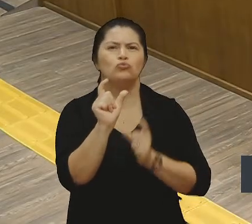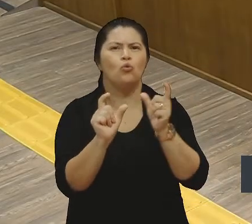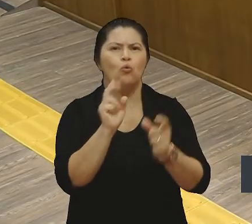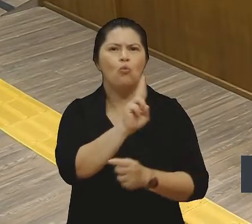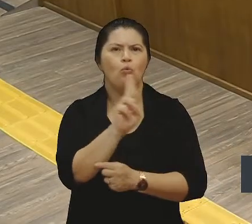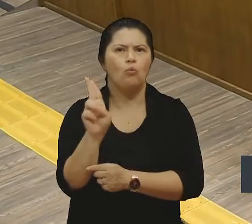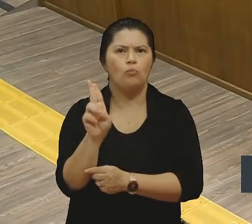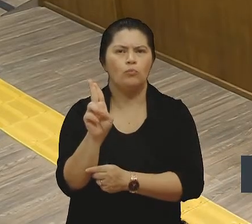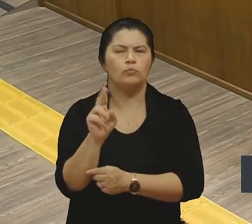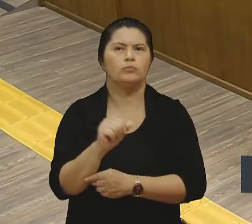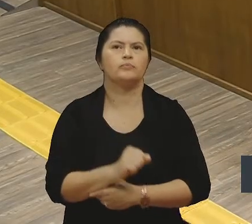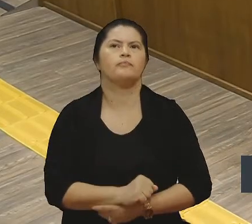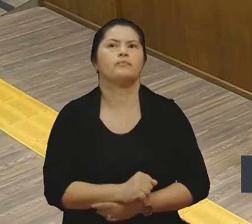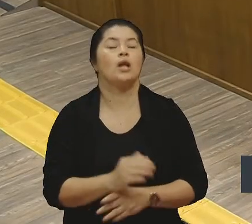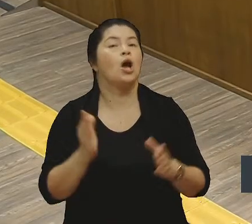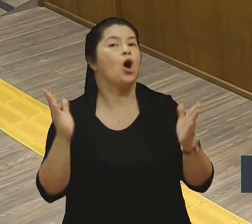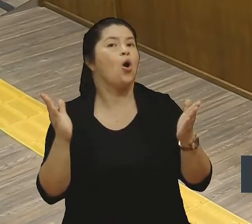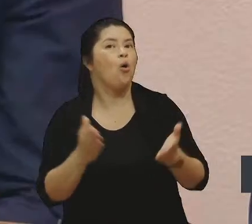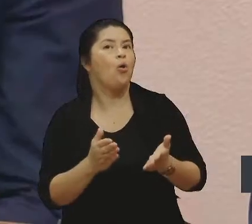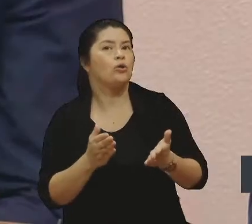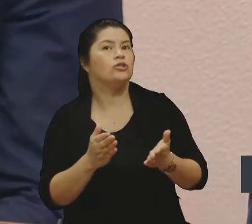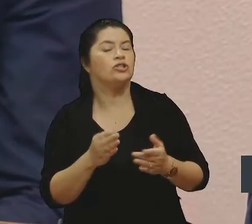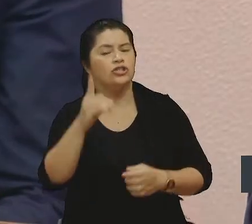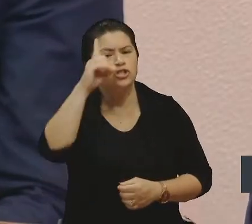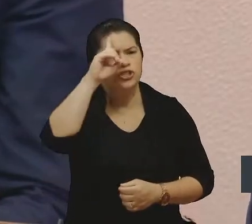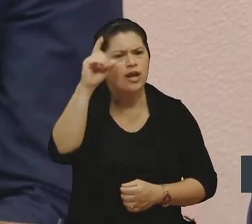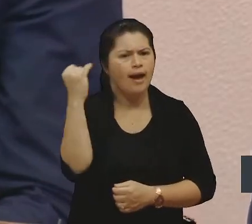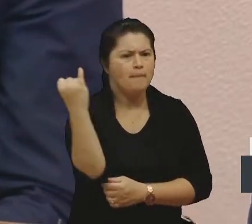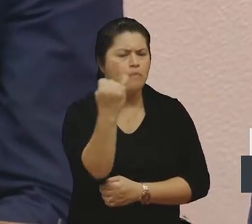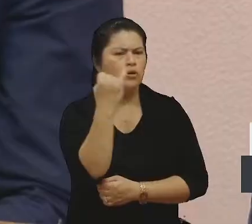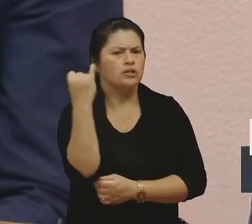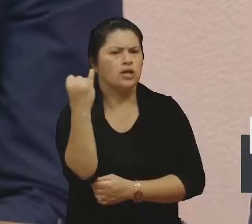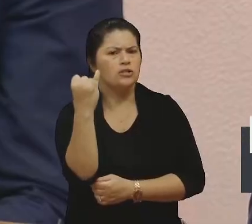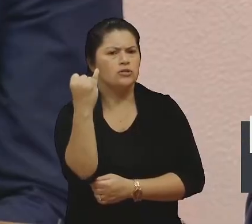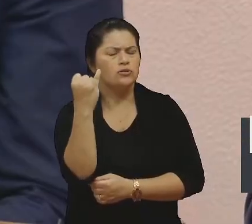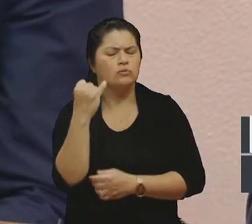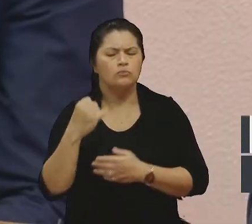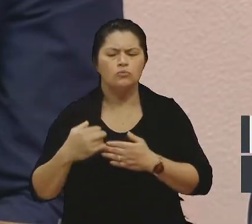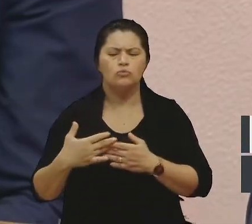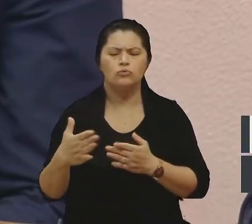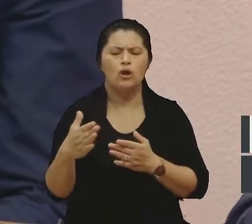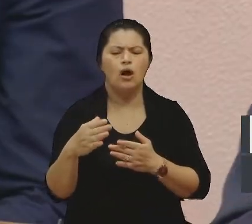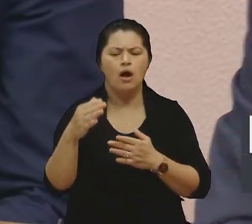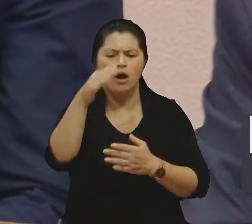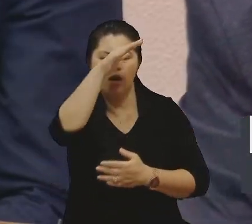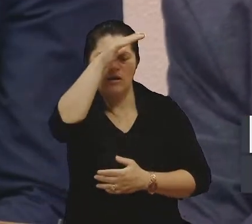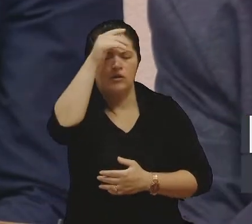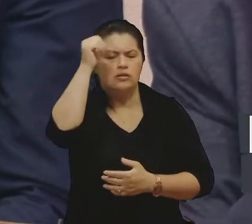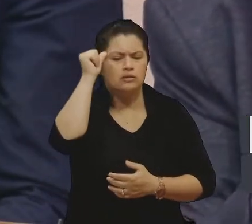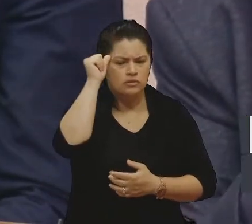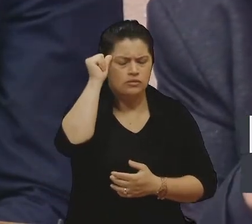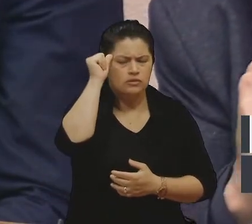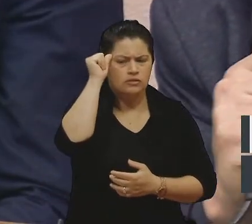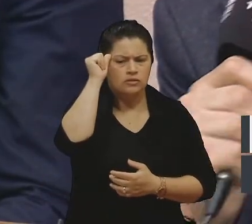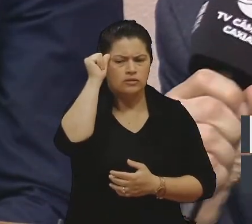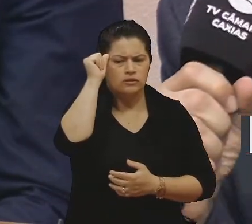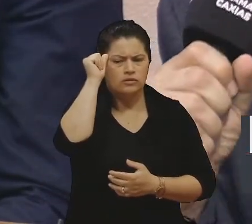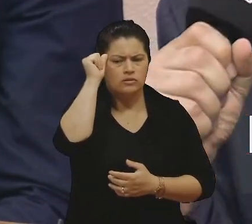falo que hoje é um dia bem importante, porque o alinhamento entre o Executivo, a frente parlamentar, aqui presidida